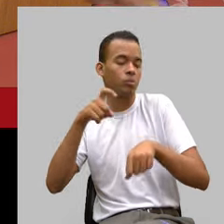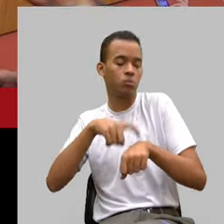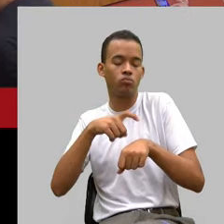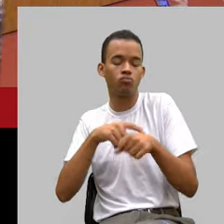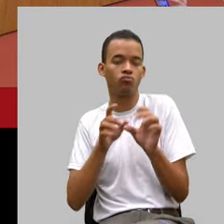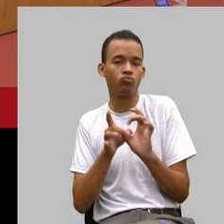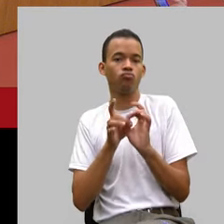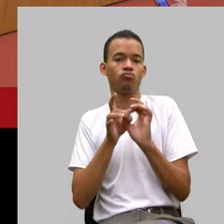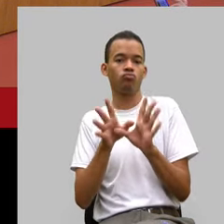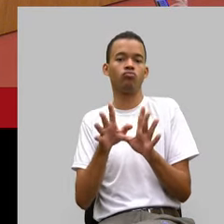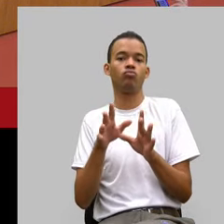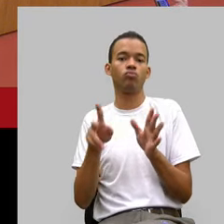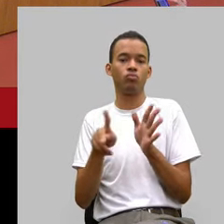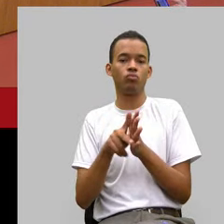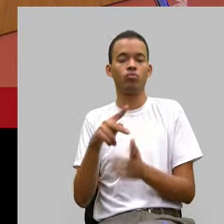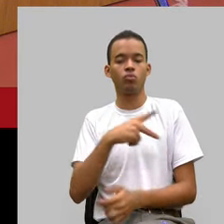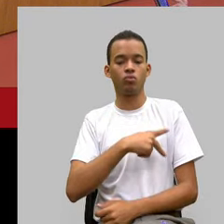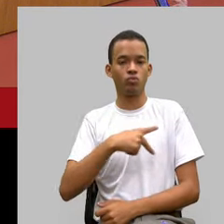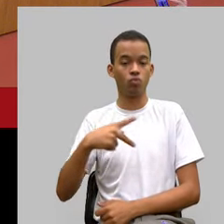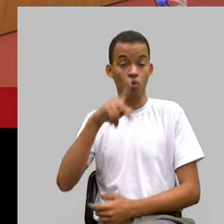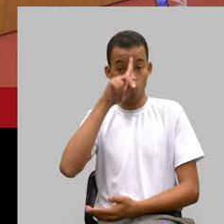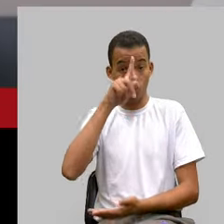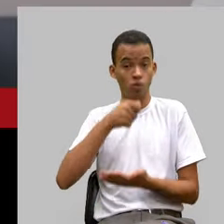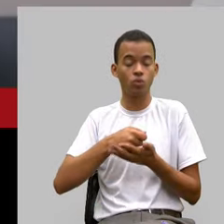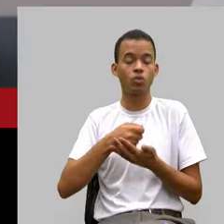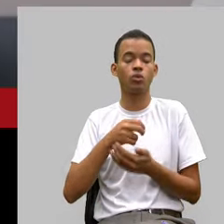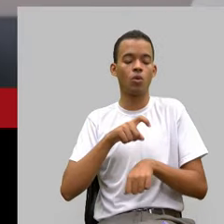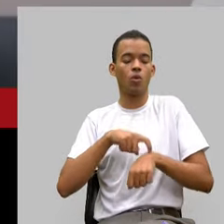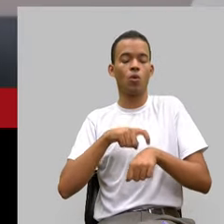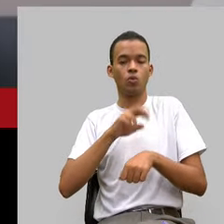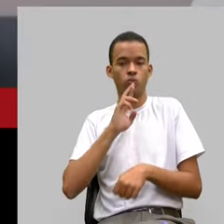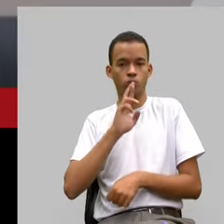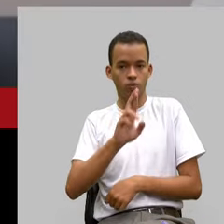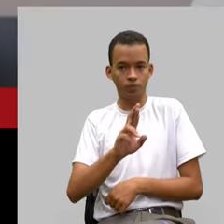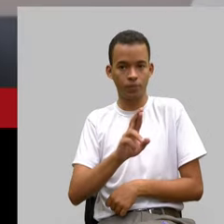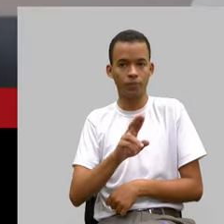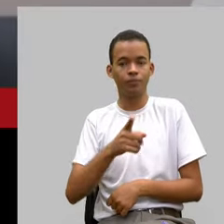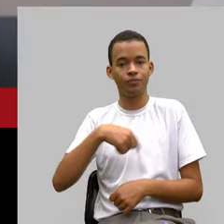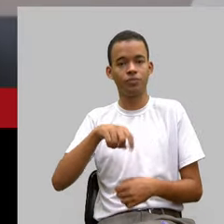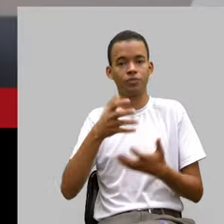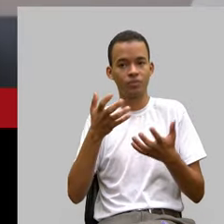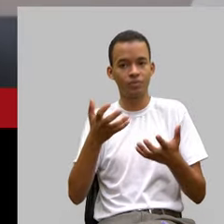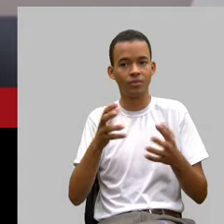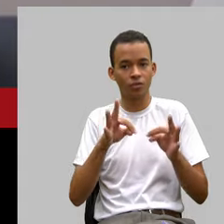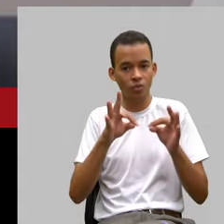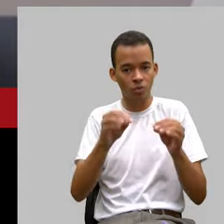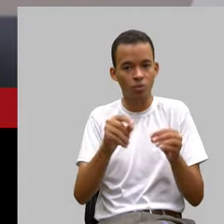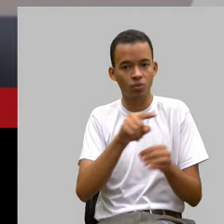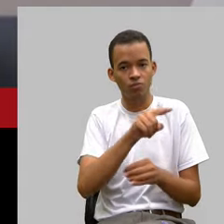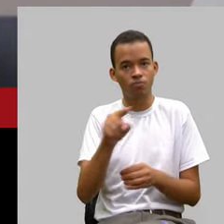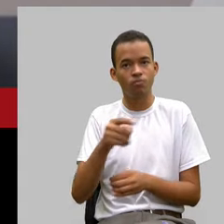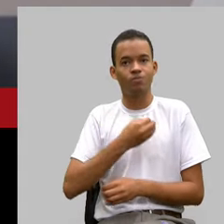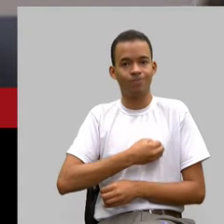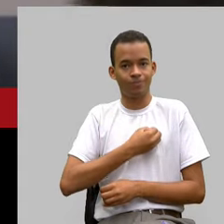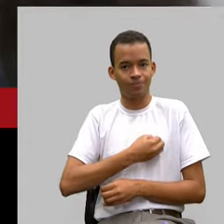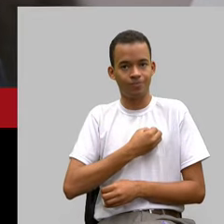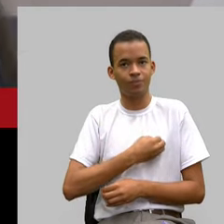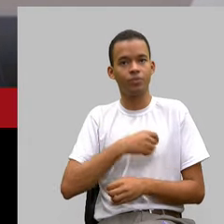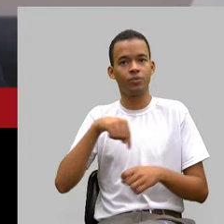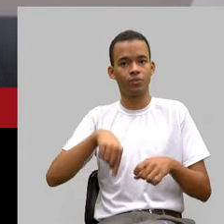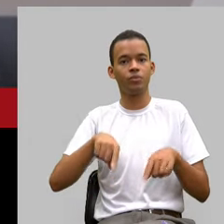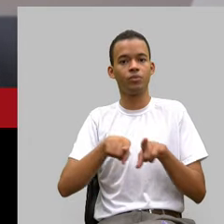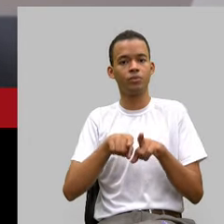critério da presidência contamos com a participação do público agora também online